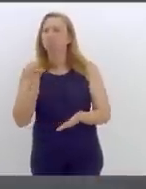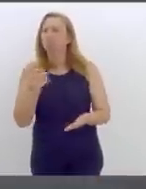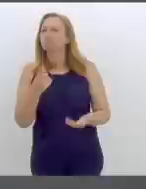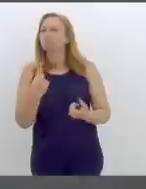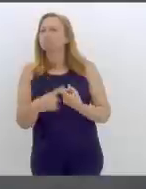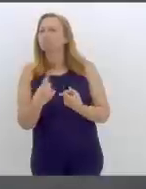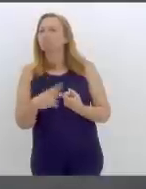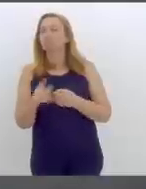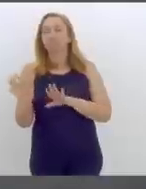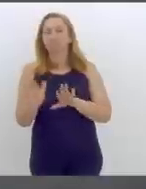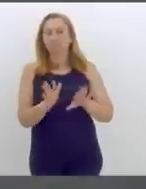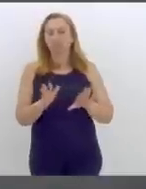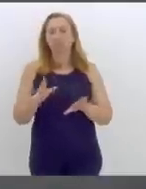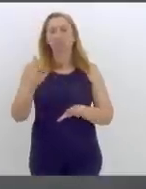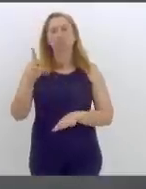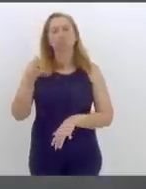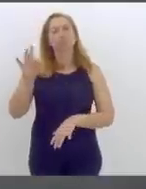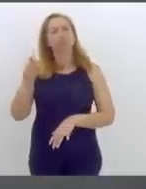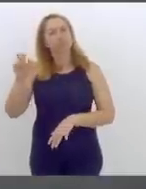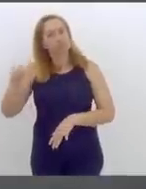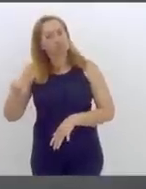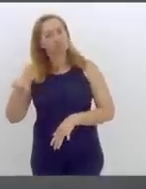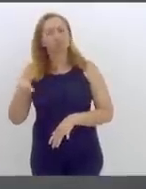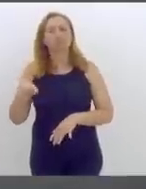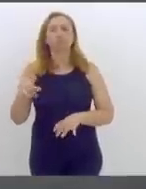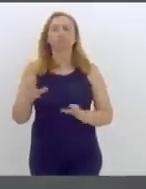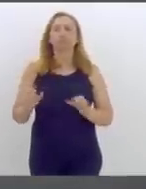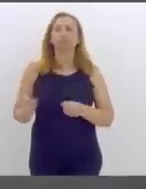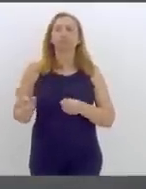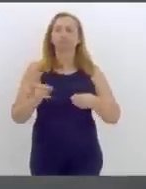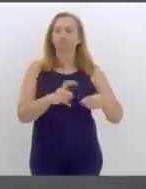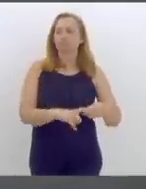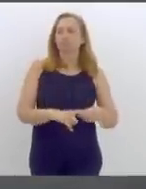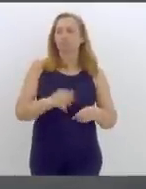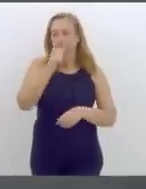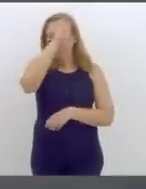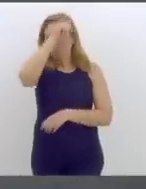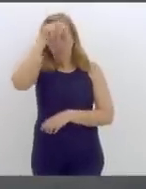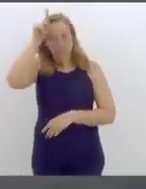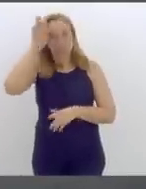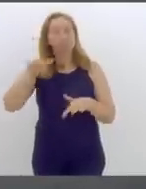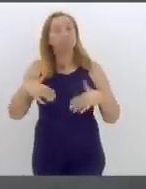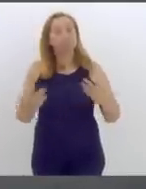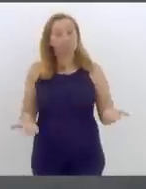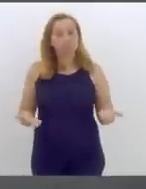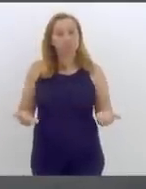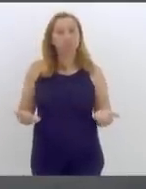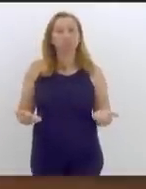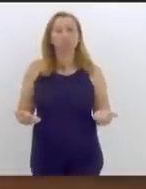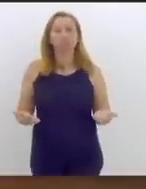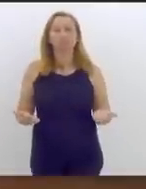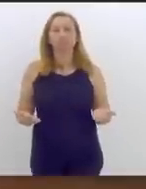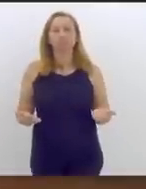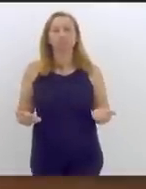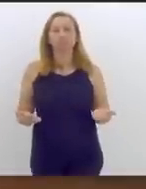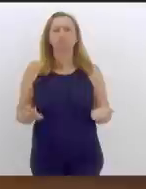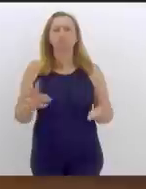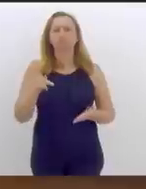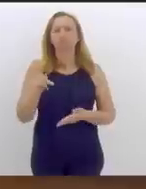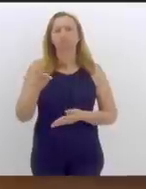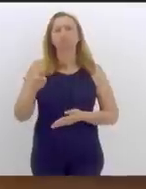é isso aí a gente tem uma questão de convênio com as prefeituras né então talvez seria como se fosse o nosso